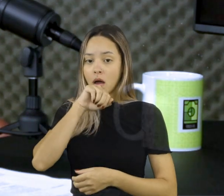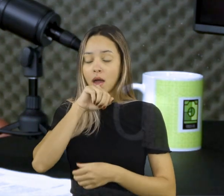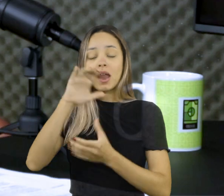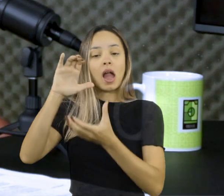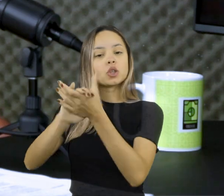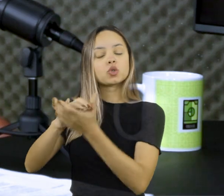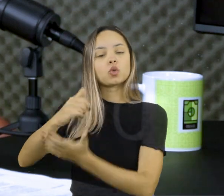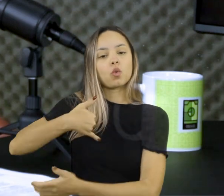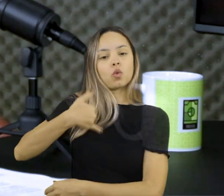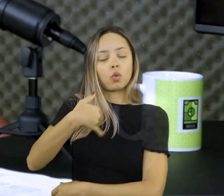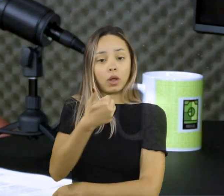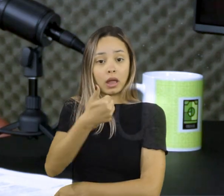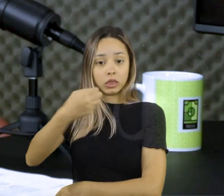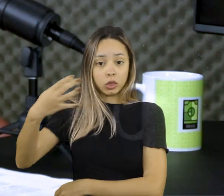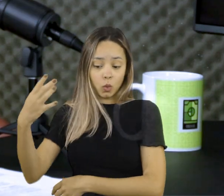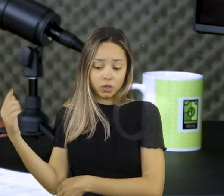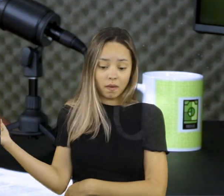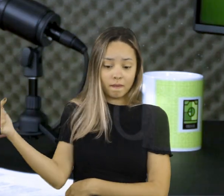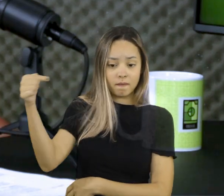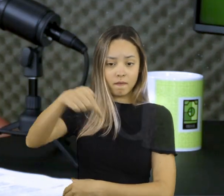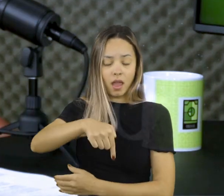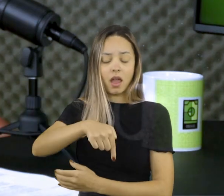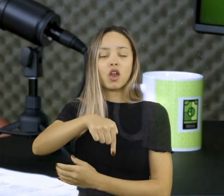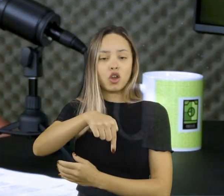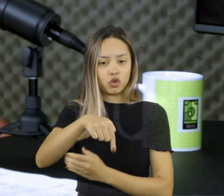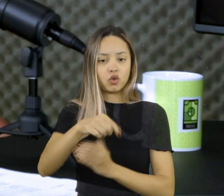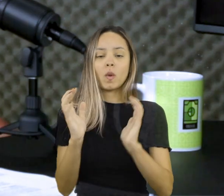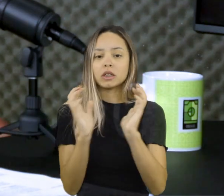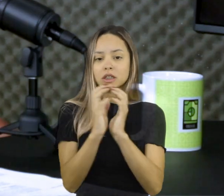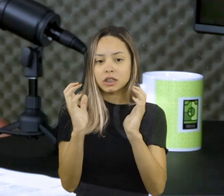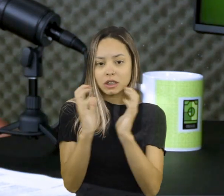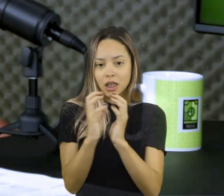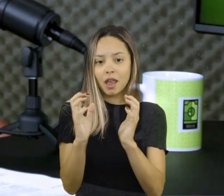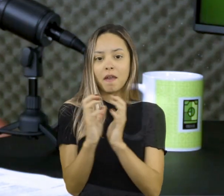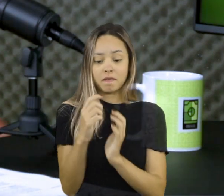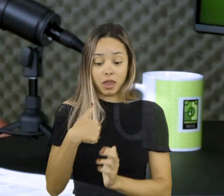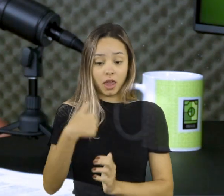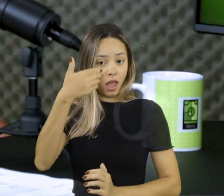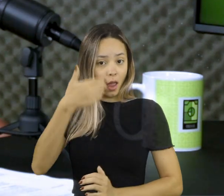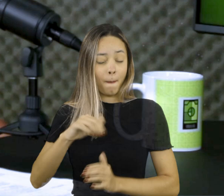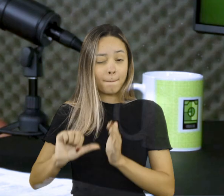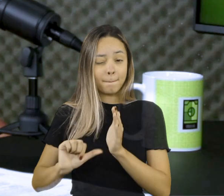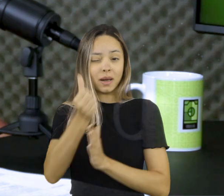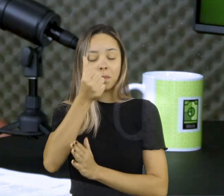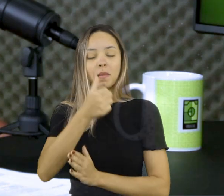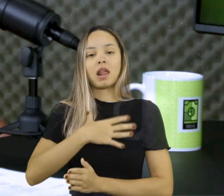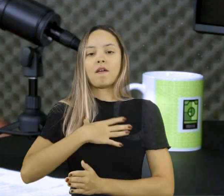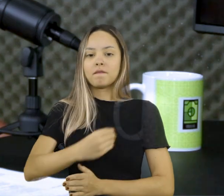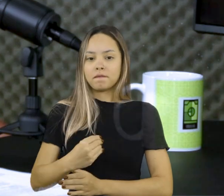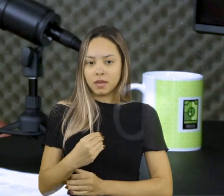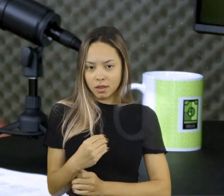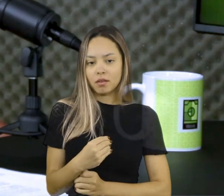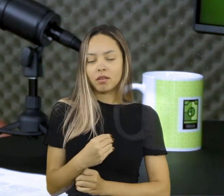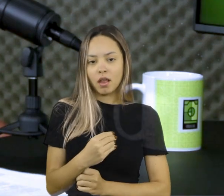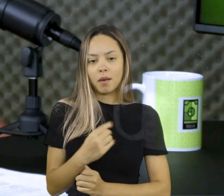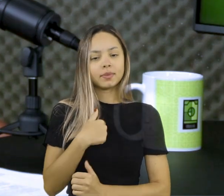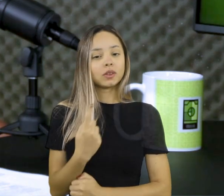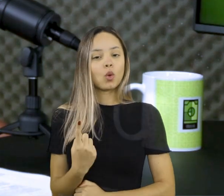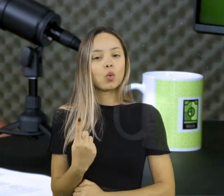Recife, teve a primeira filha, né? Eu sou a primeira filha, sou a filha mais velha, sou a